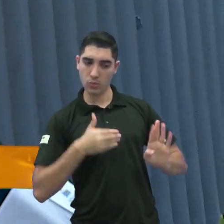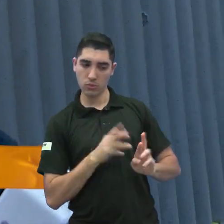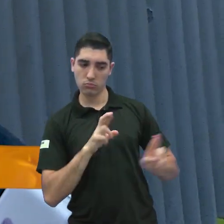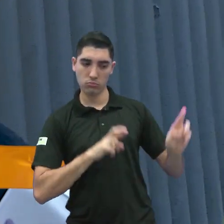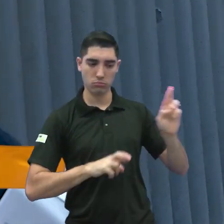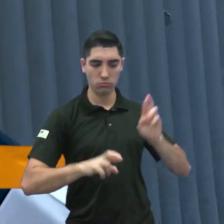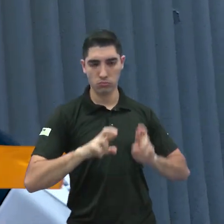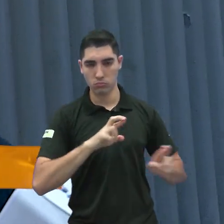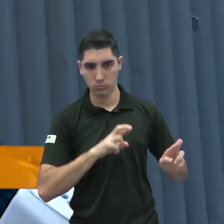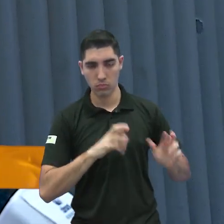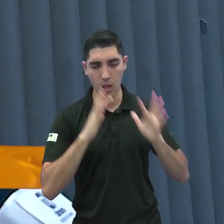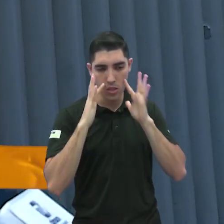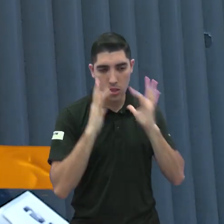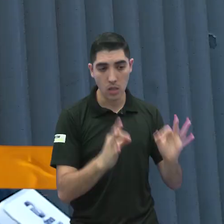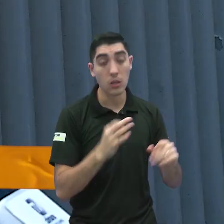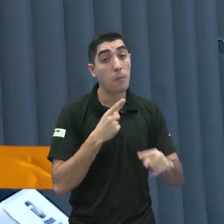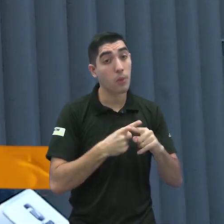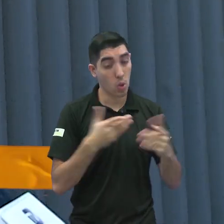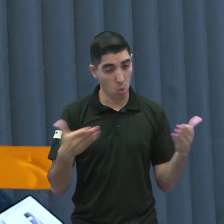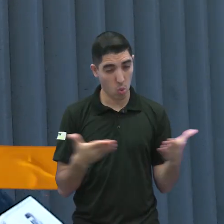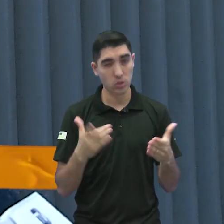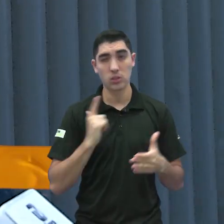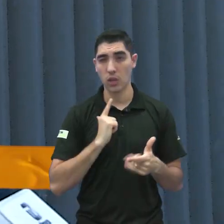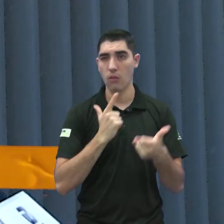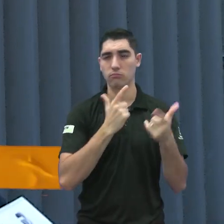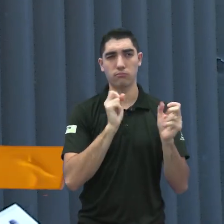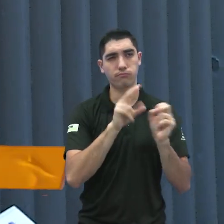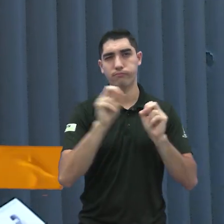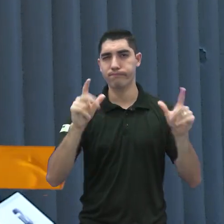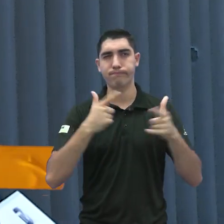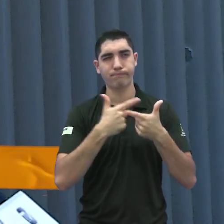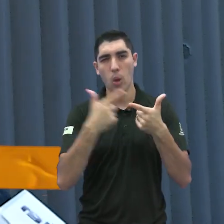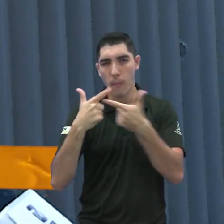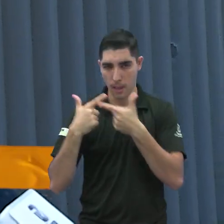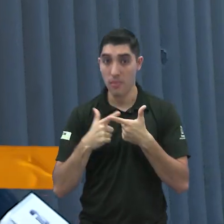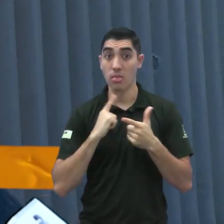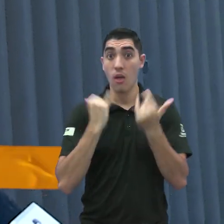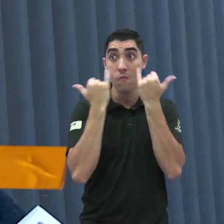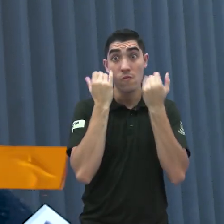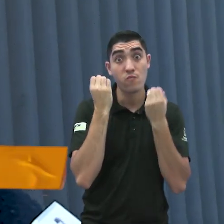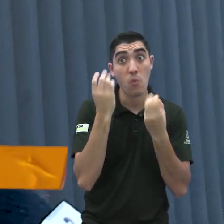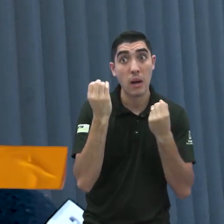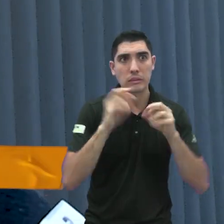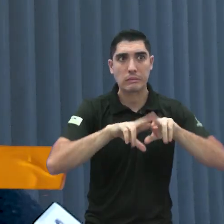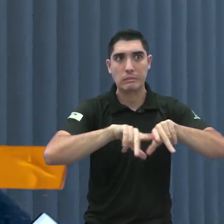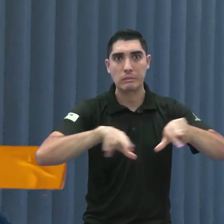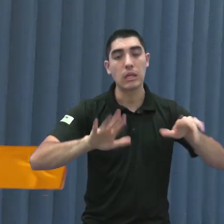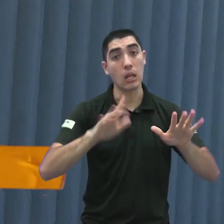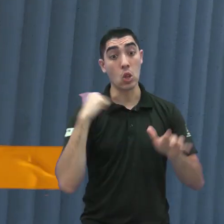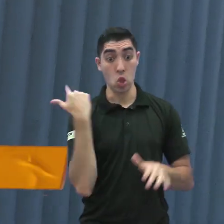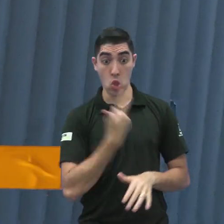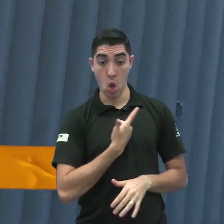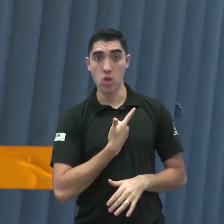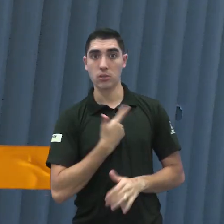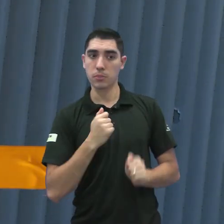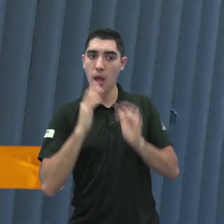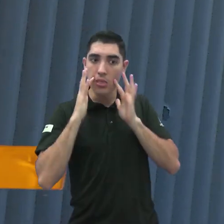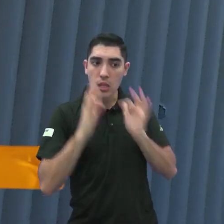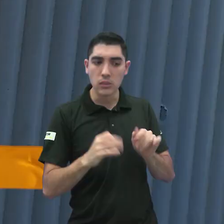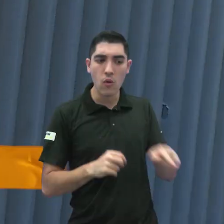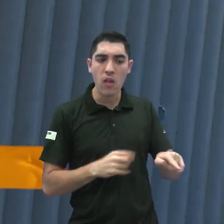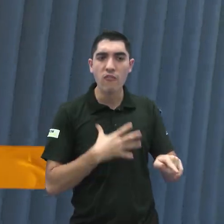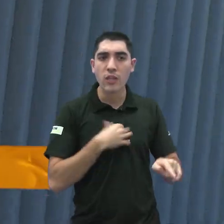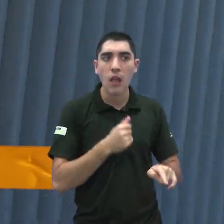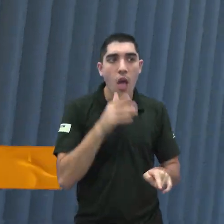supervisionando, porque hoje em dia tá tudo muito complicado, né? É muita informação, então a gente tem que estar atenta o que os nossos